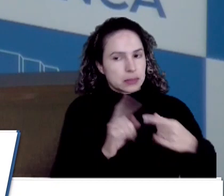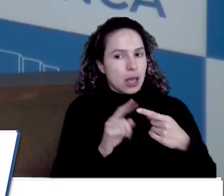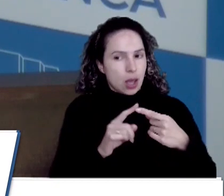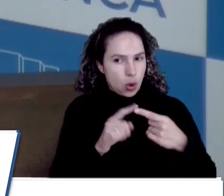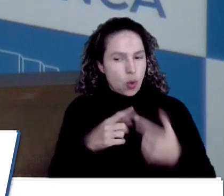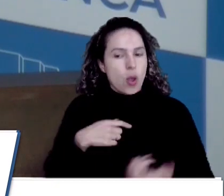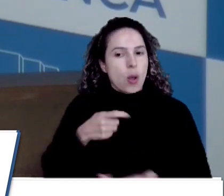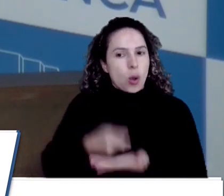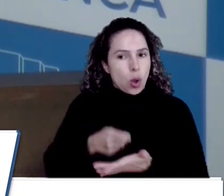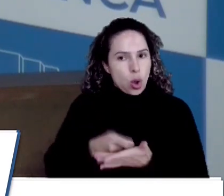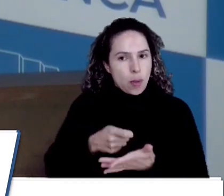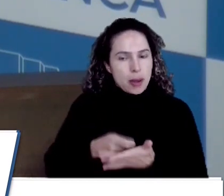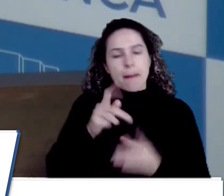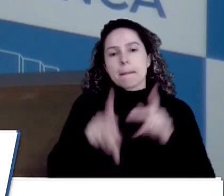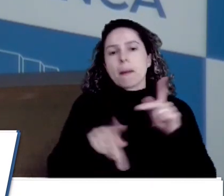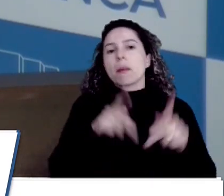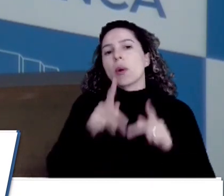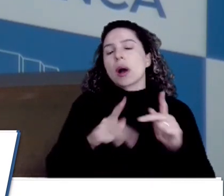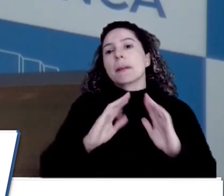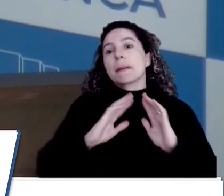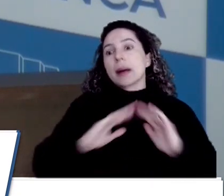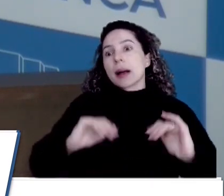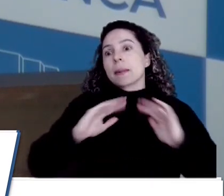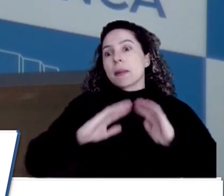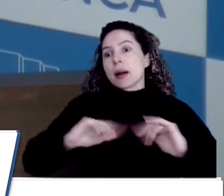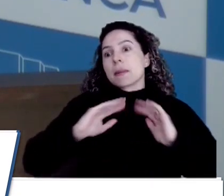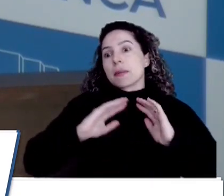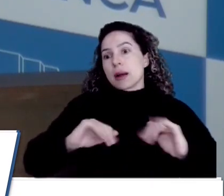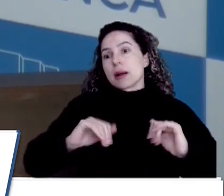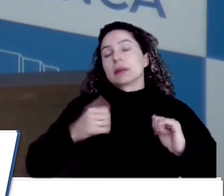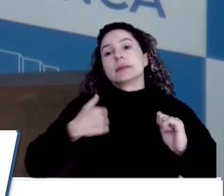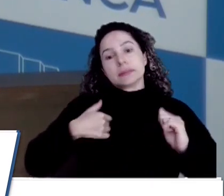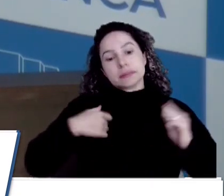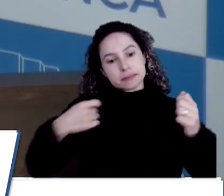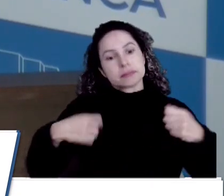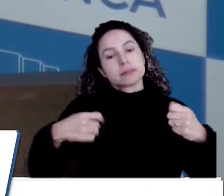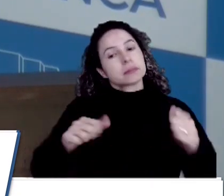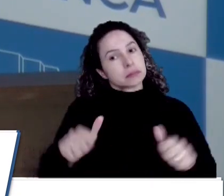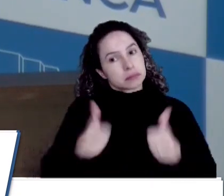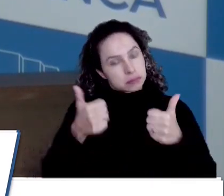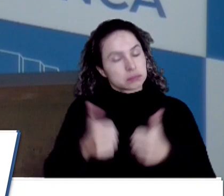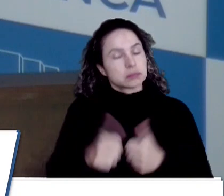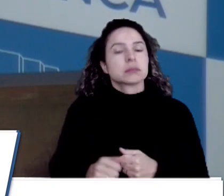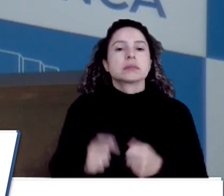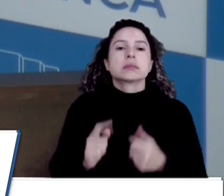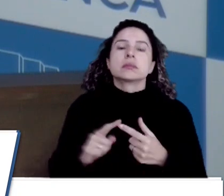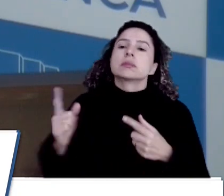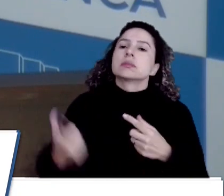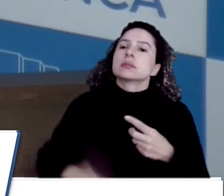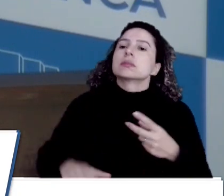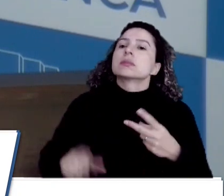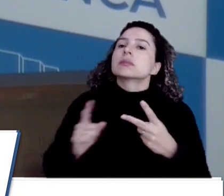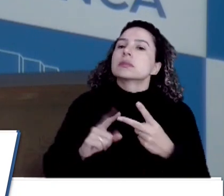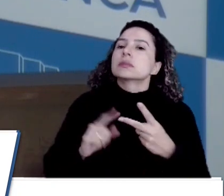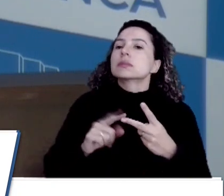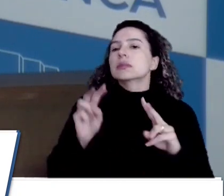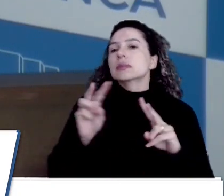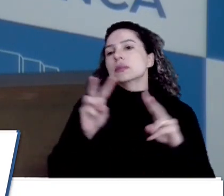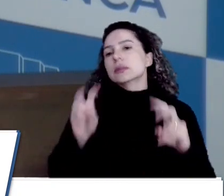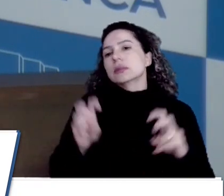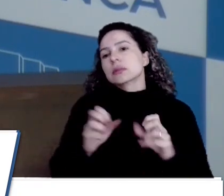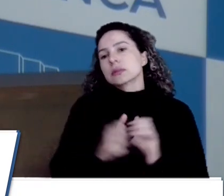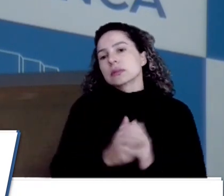que o povo vem cobrando muito, Então, precisa de melhorar. Agora, a respeito